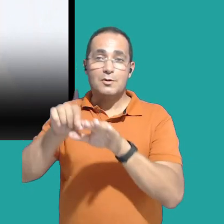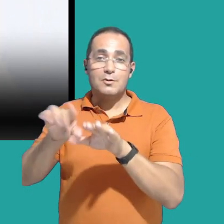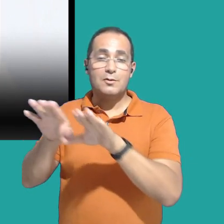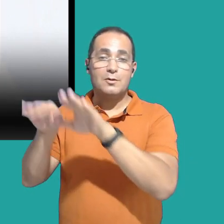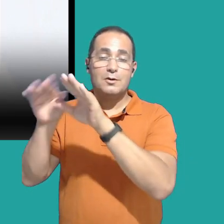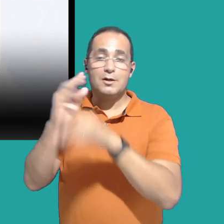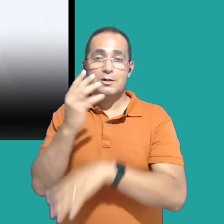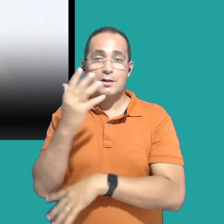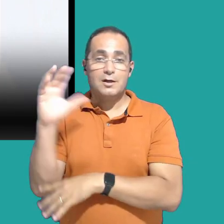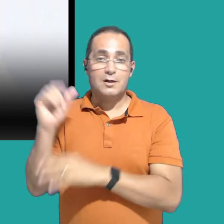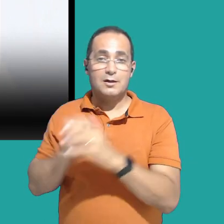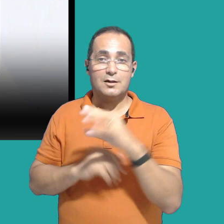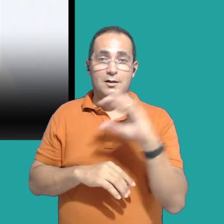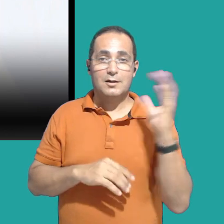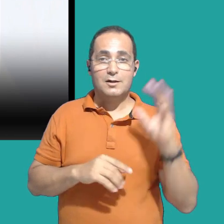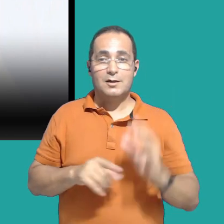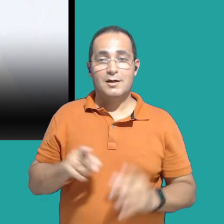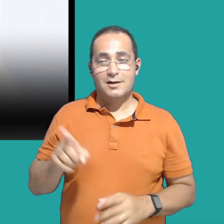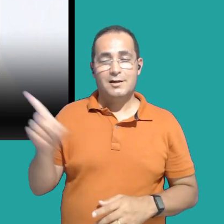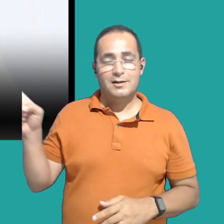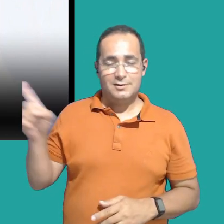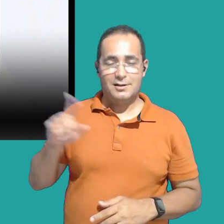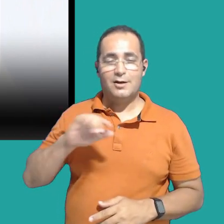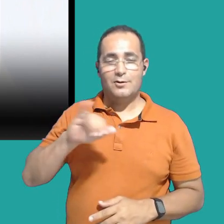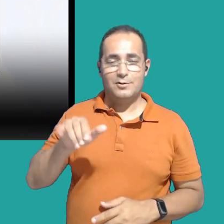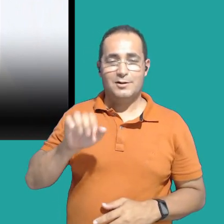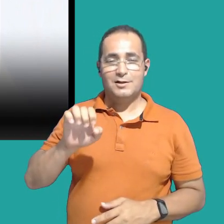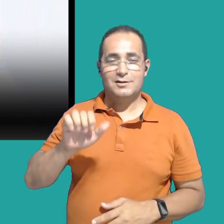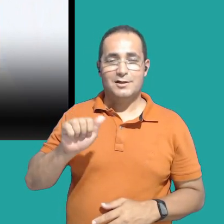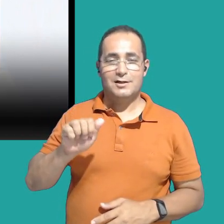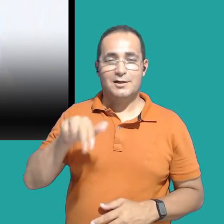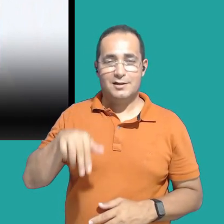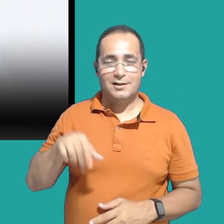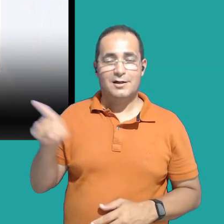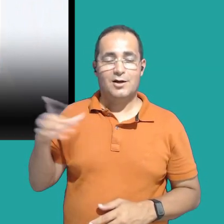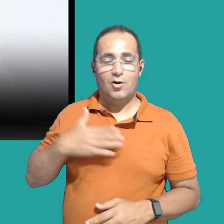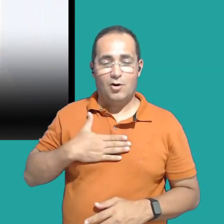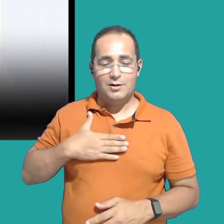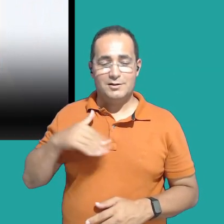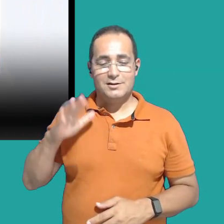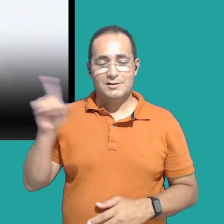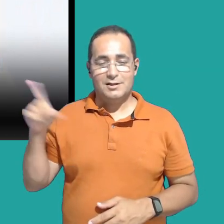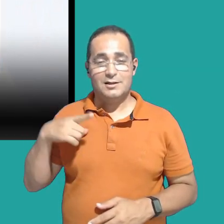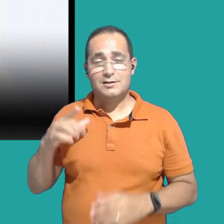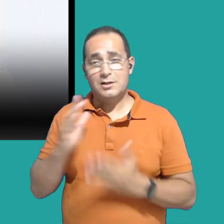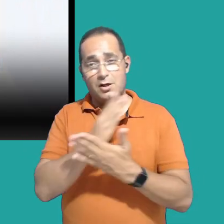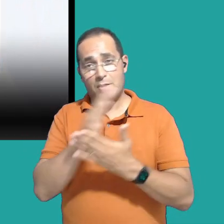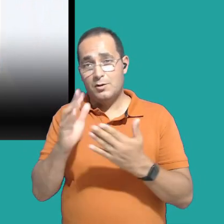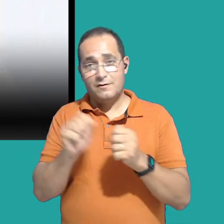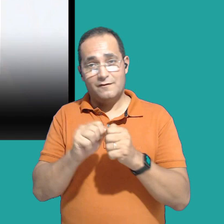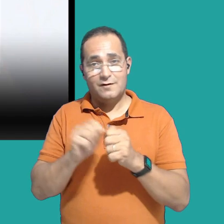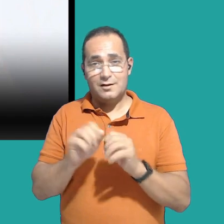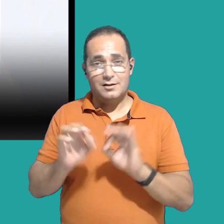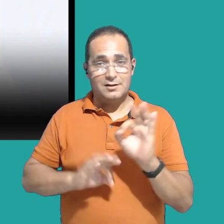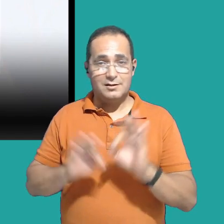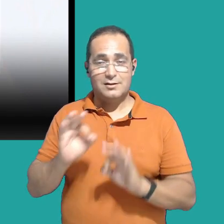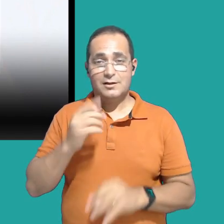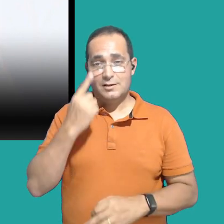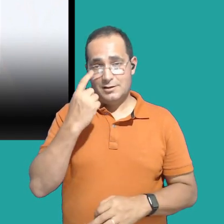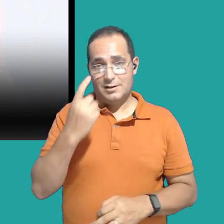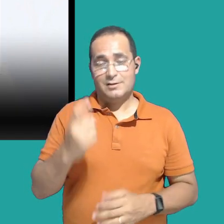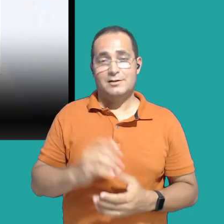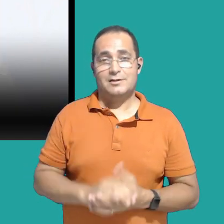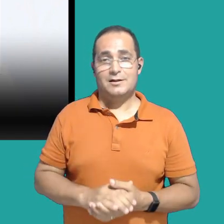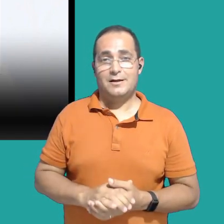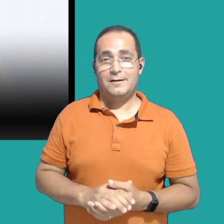tá em alguma coisa assim de natureza. Isso é coisa do Jean. O Jean também agora, o Jean gosta disso também. Tem gente que